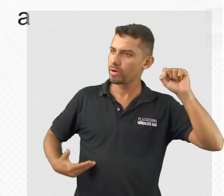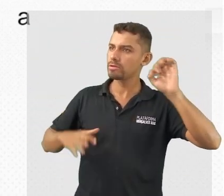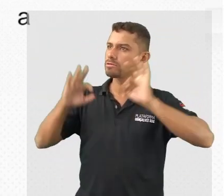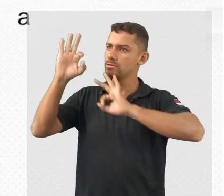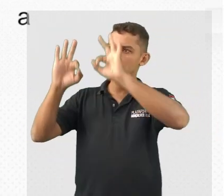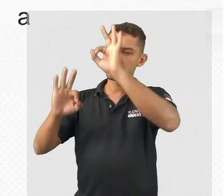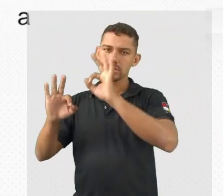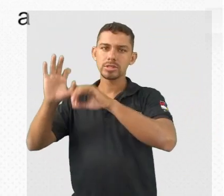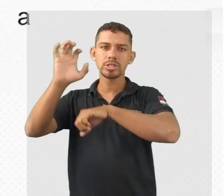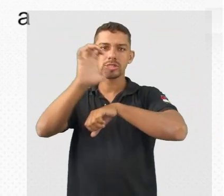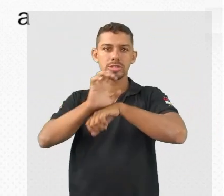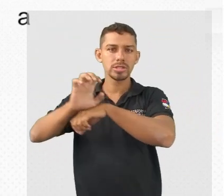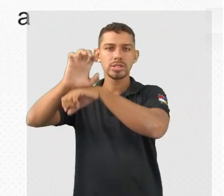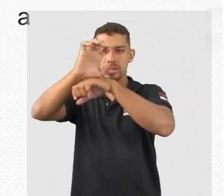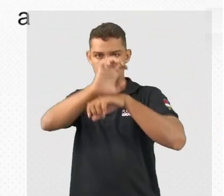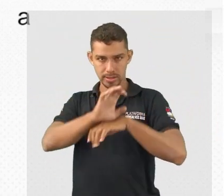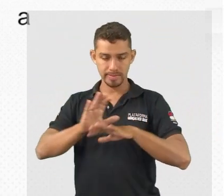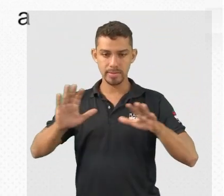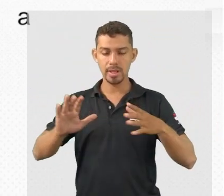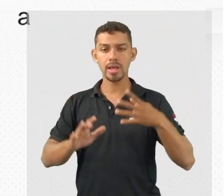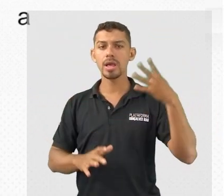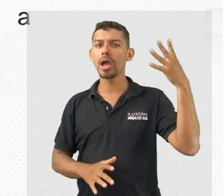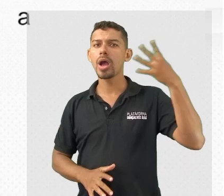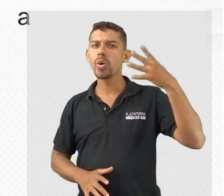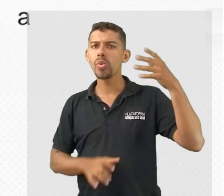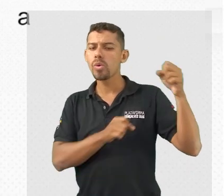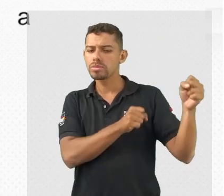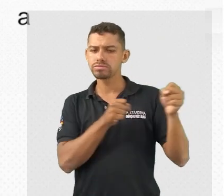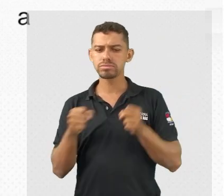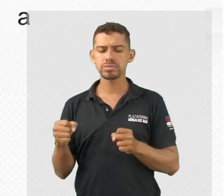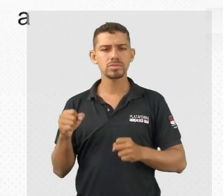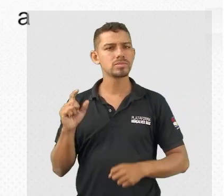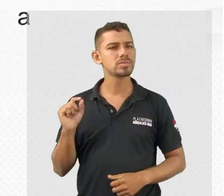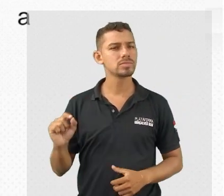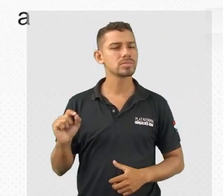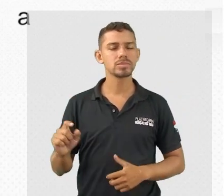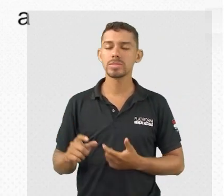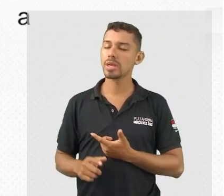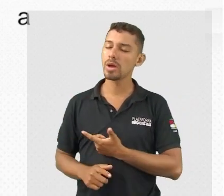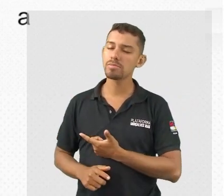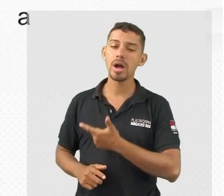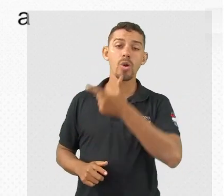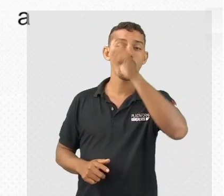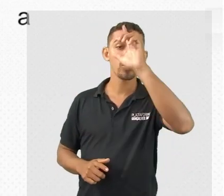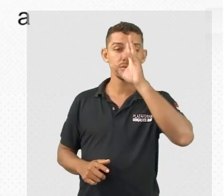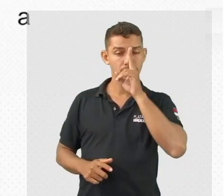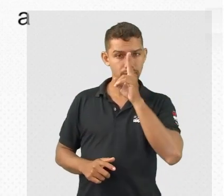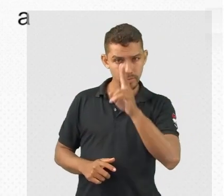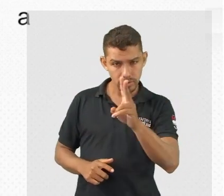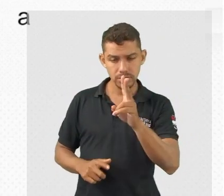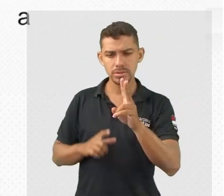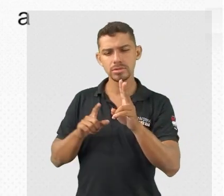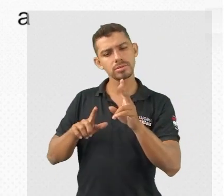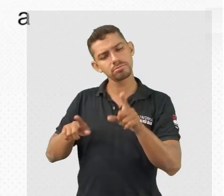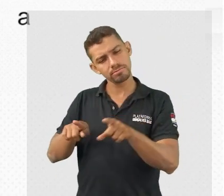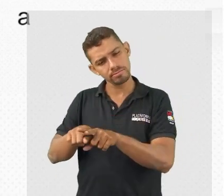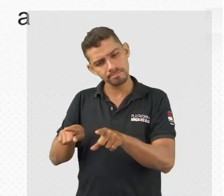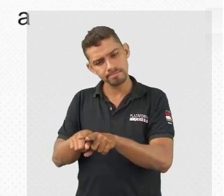Estado. O que seria esse quarto poder? O quarto poder é uma outra força que também está